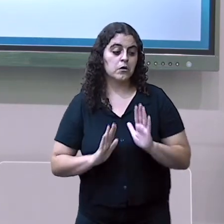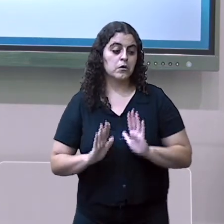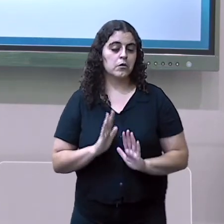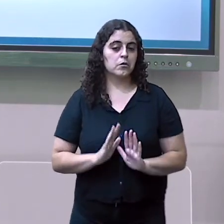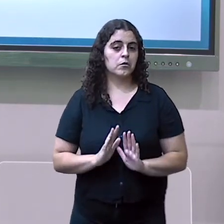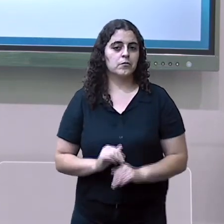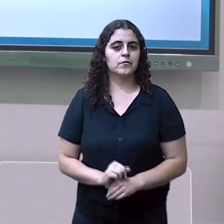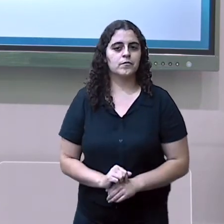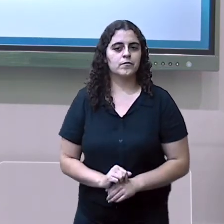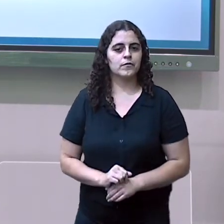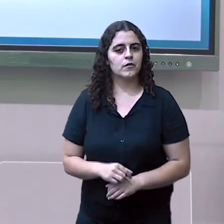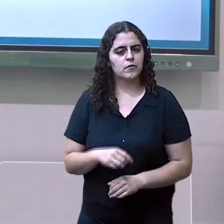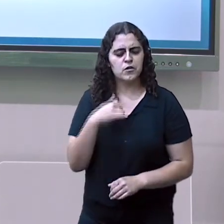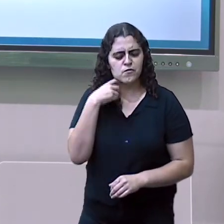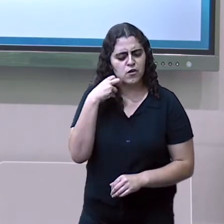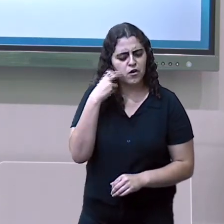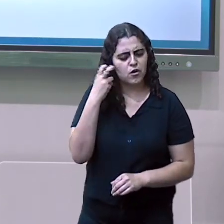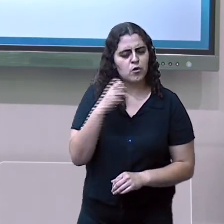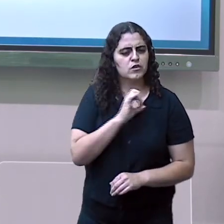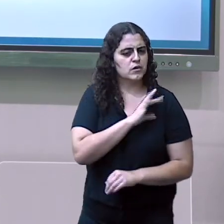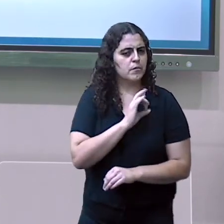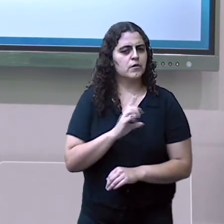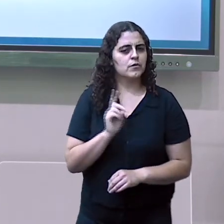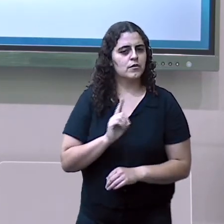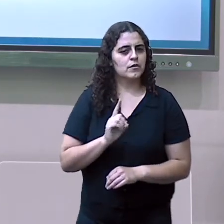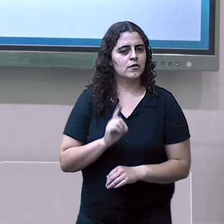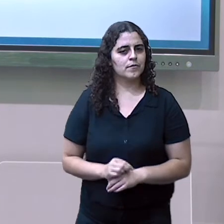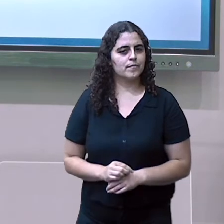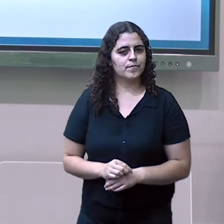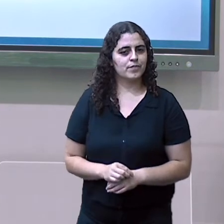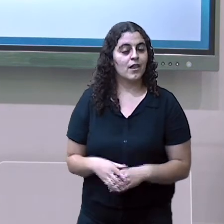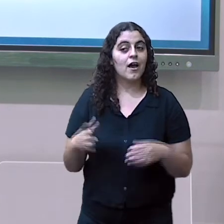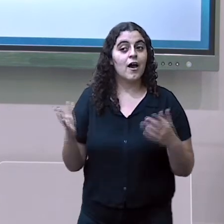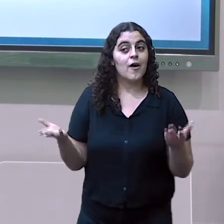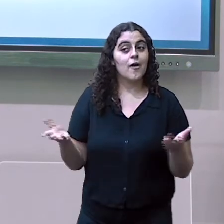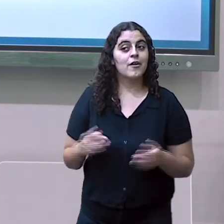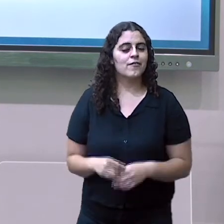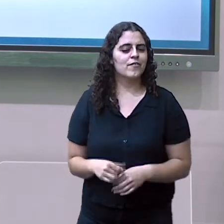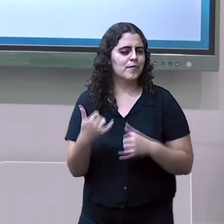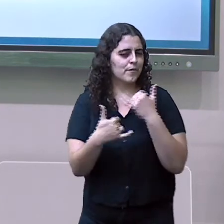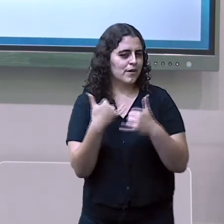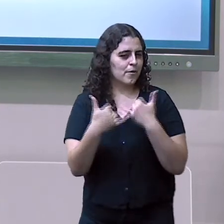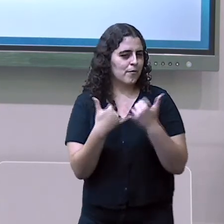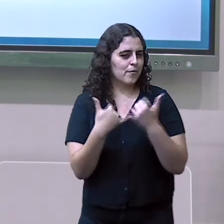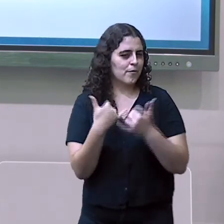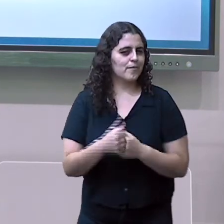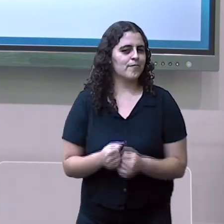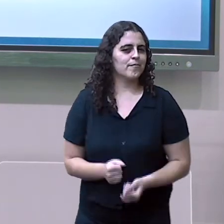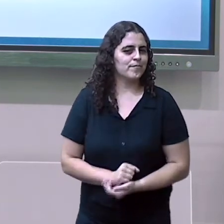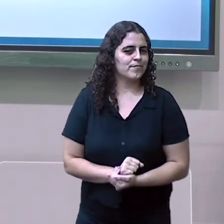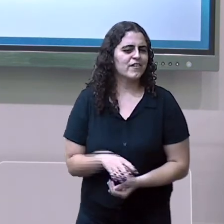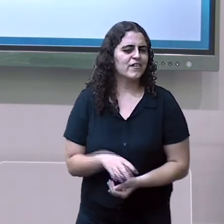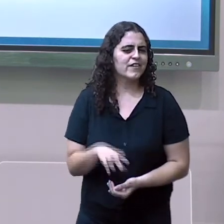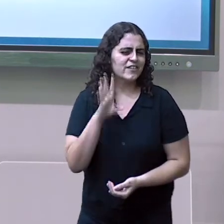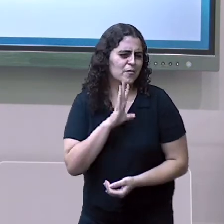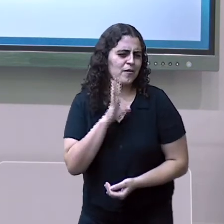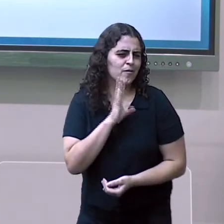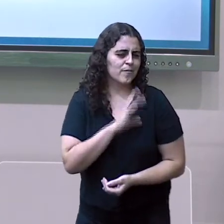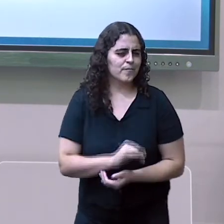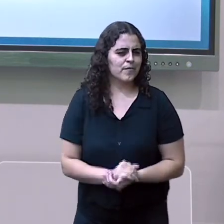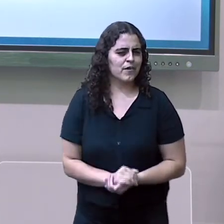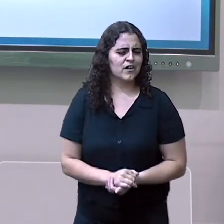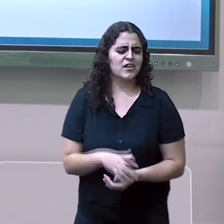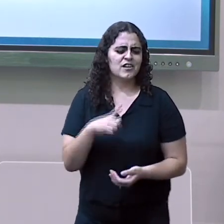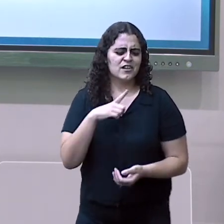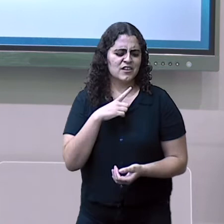Todos nós temos medos. Falando no medo, que tal a gente brincar um pouquinho? Será que tem como brincar